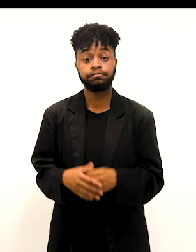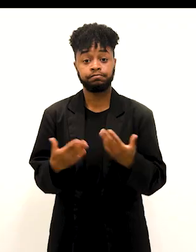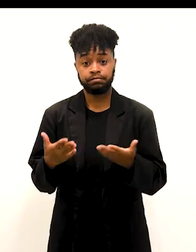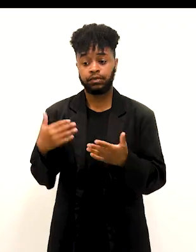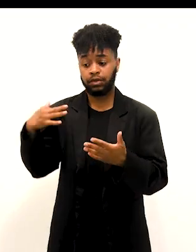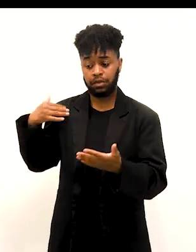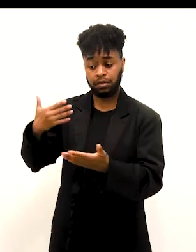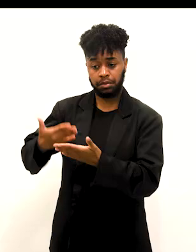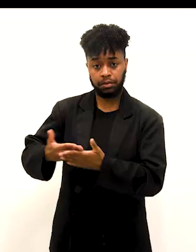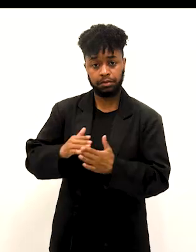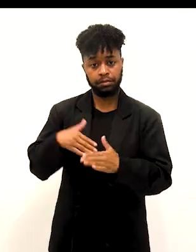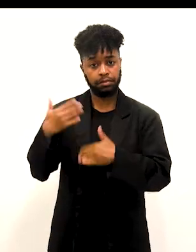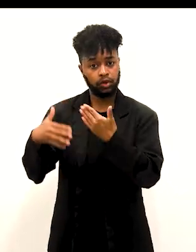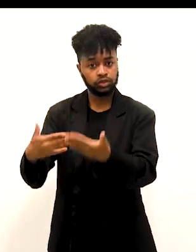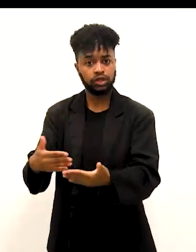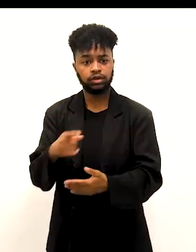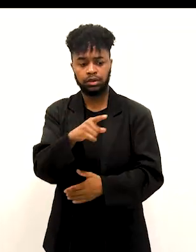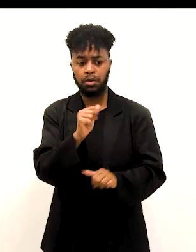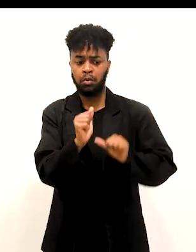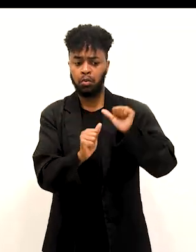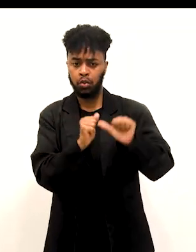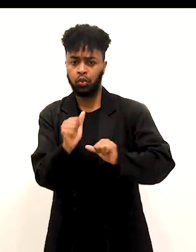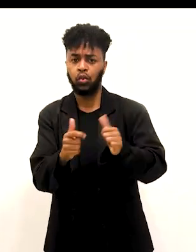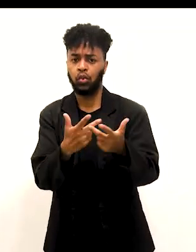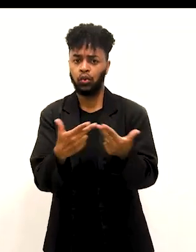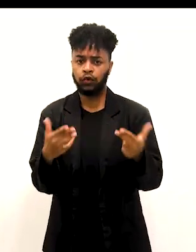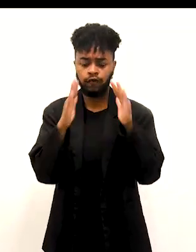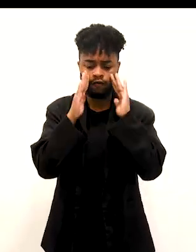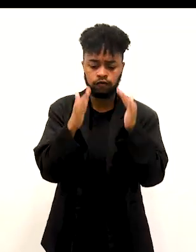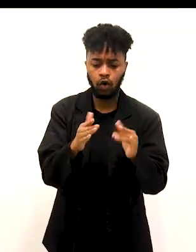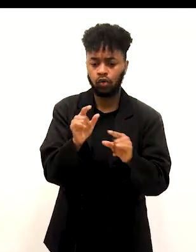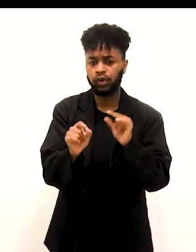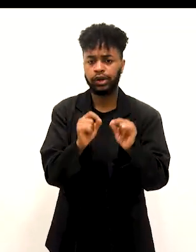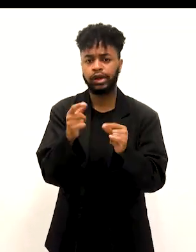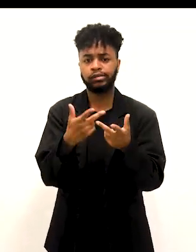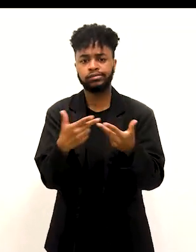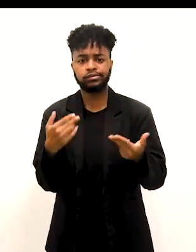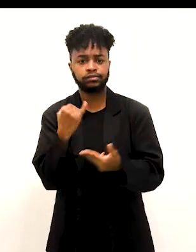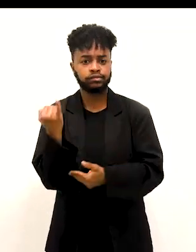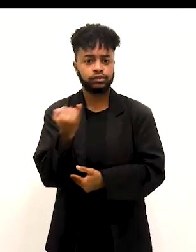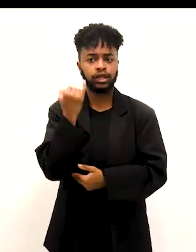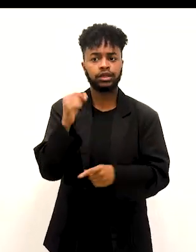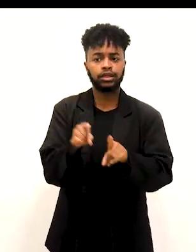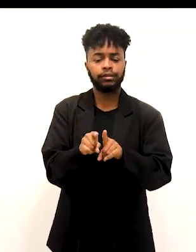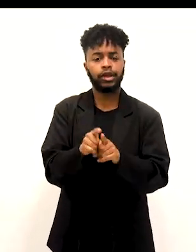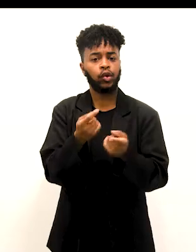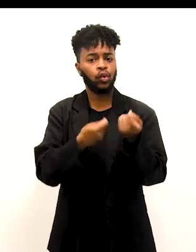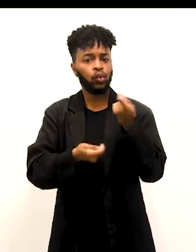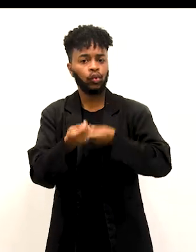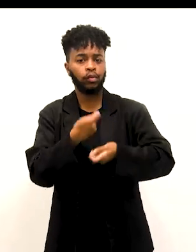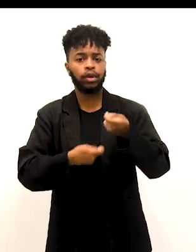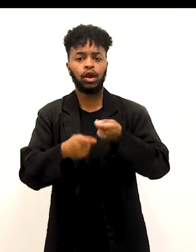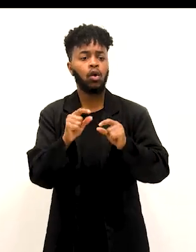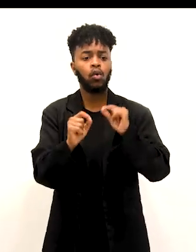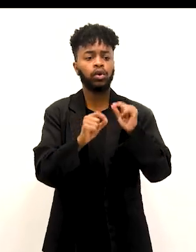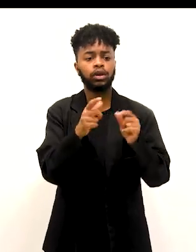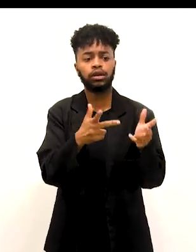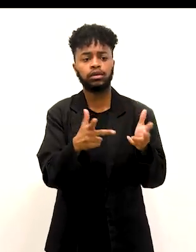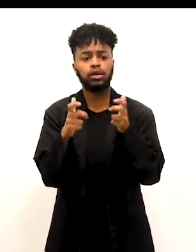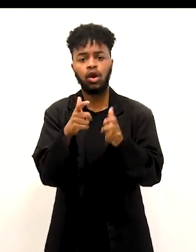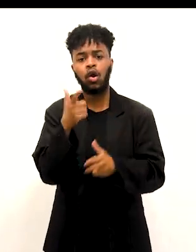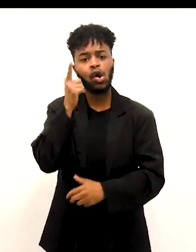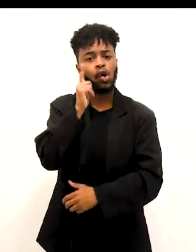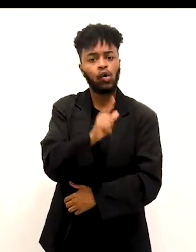longo desses 10 anos, né, com todas essas mudanças, focando no que importa, né, tendo economia de um lado e do outro, o que você